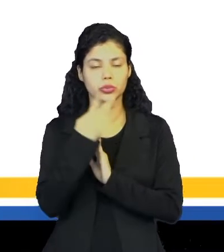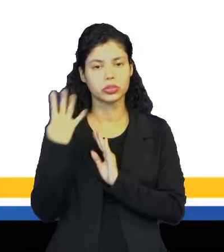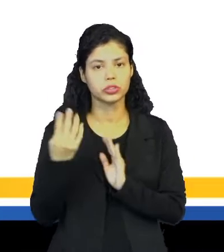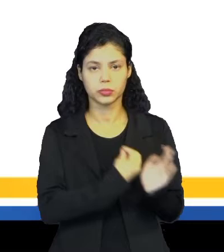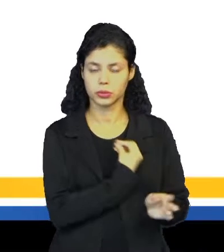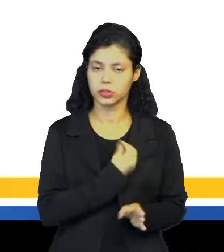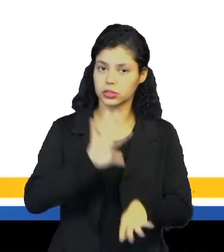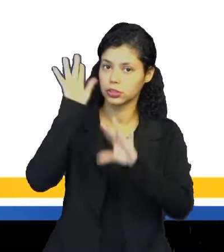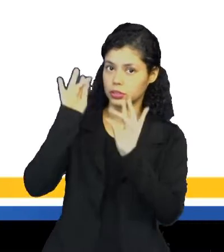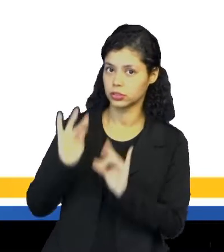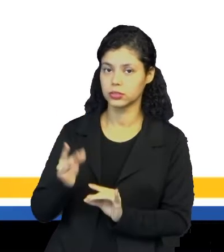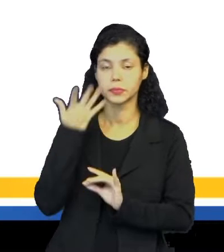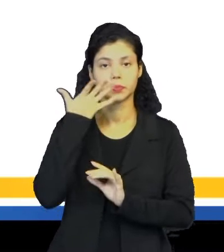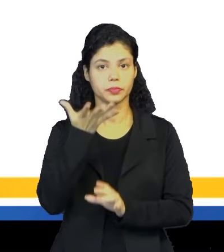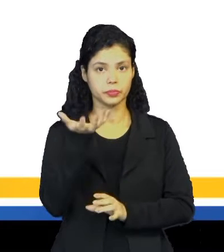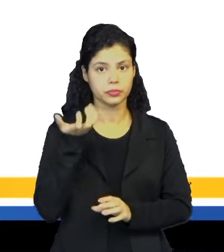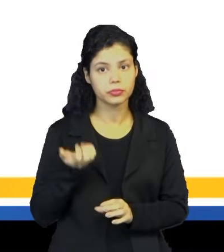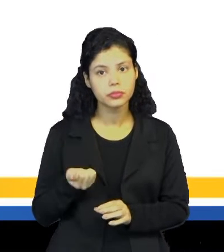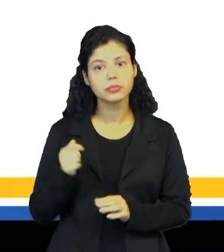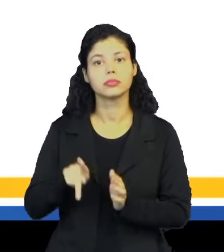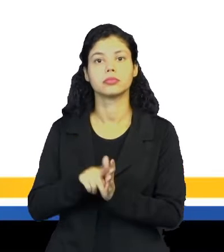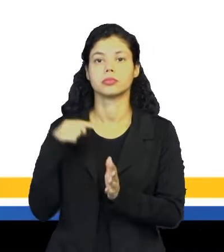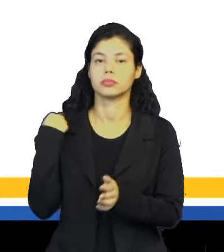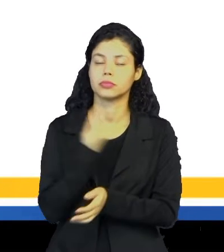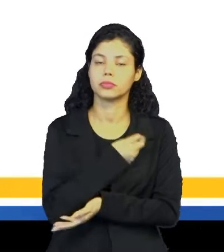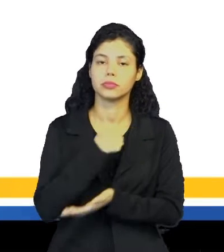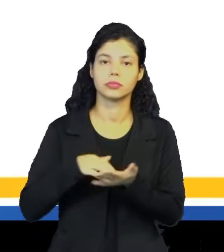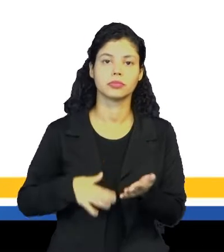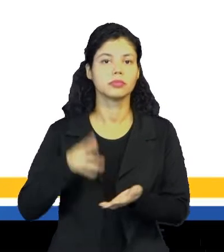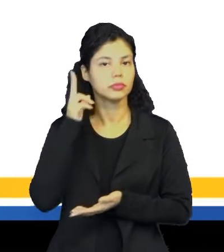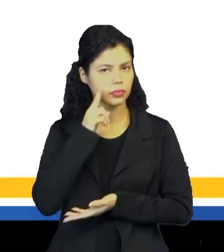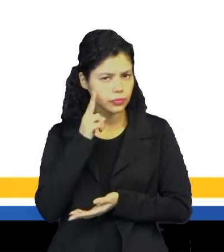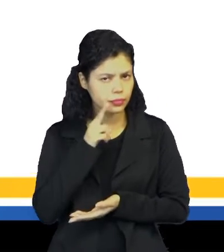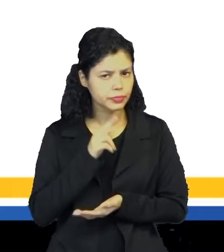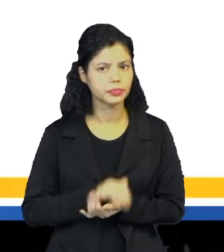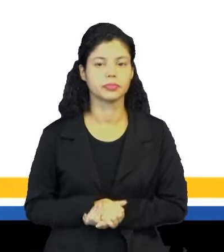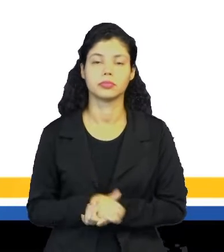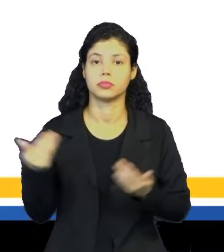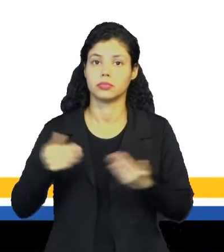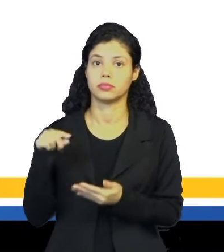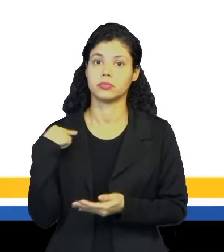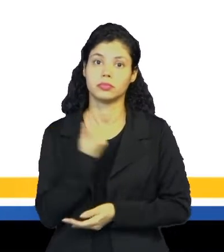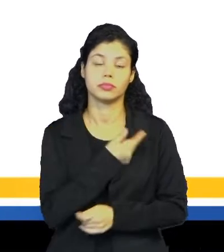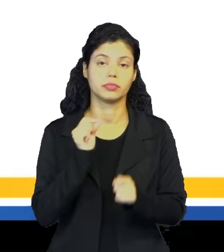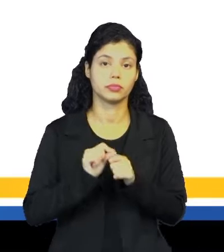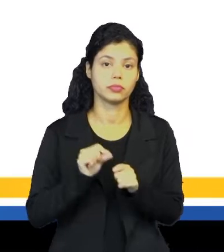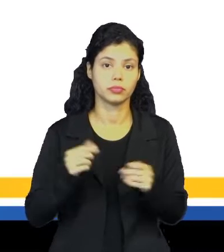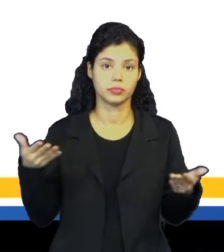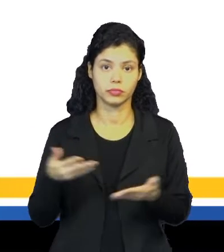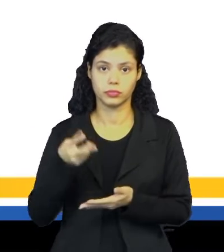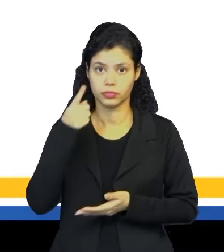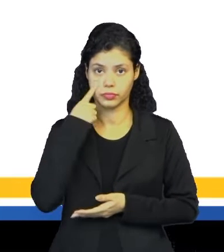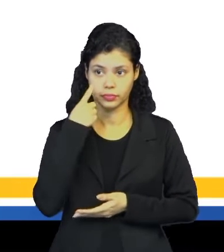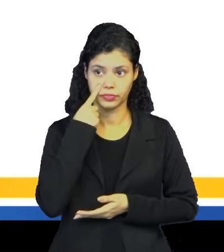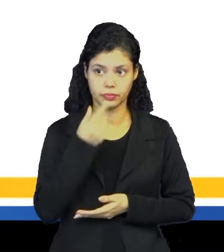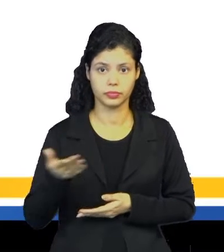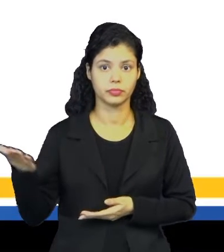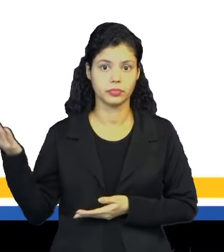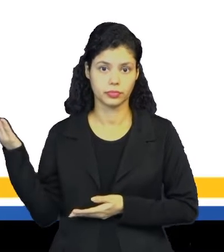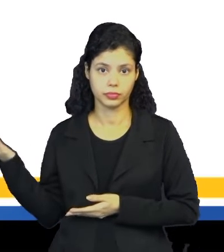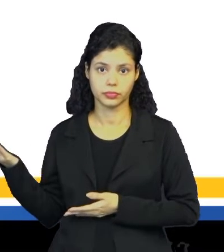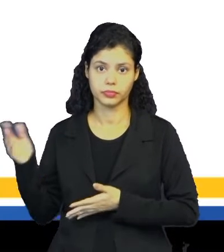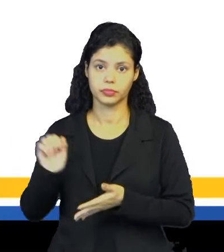de presente que cada criança recebeu. Nós fizemos uma atividade sobre essa, não foi? Agora, o que você vai fazer olhando esse gráfico